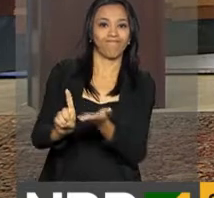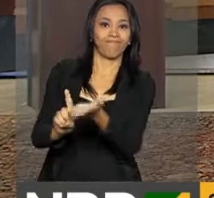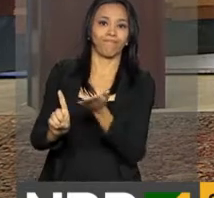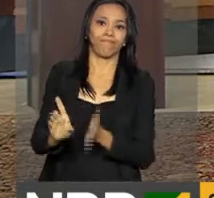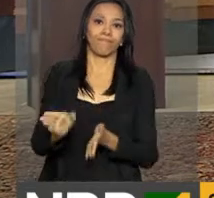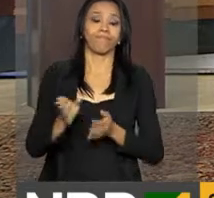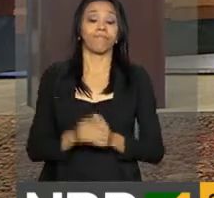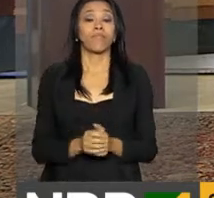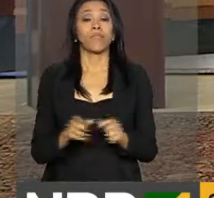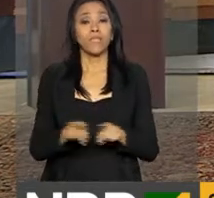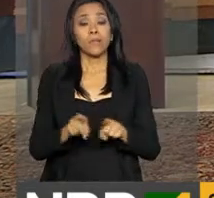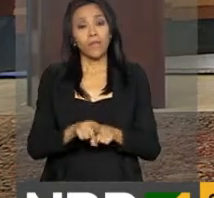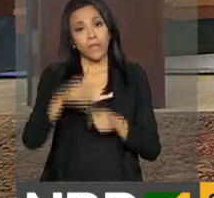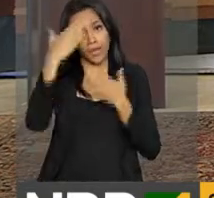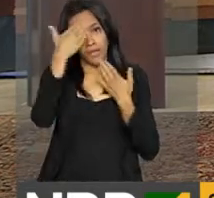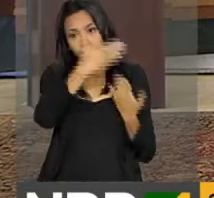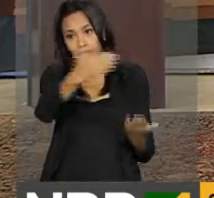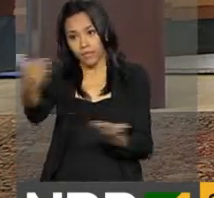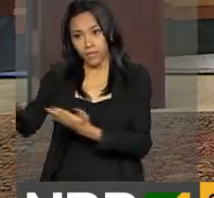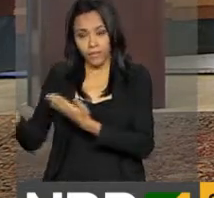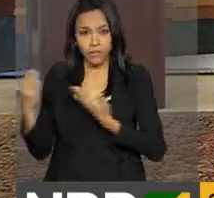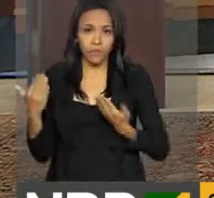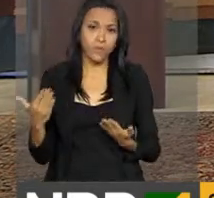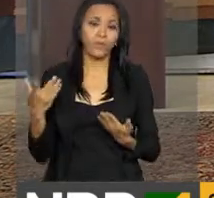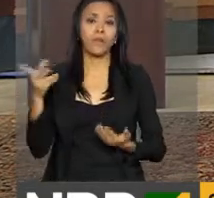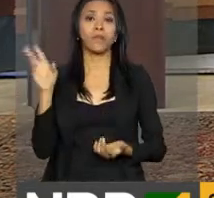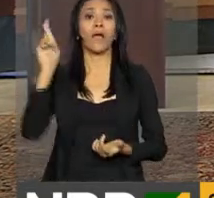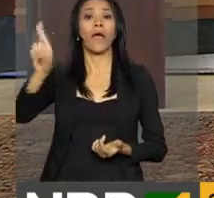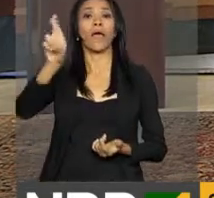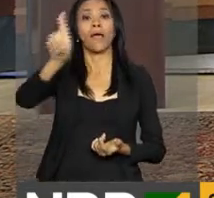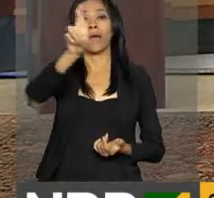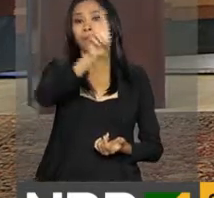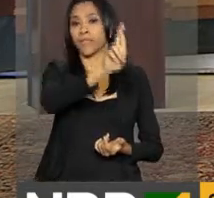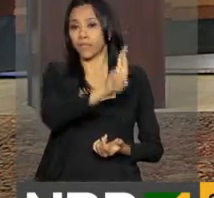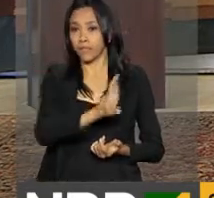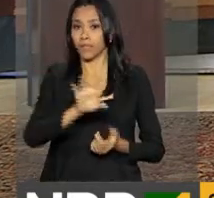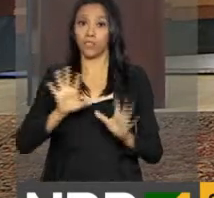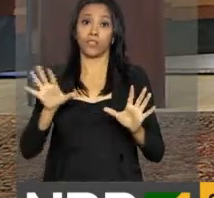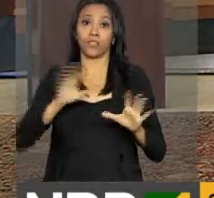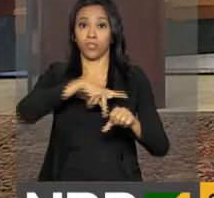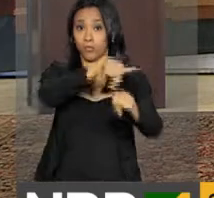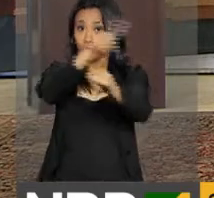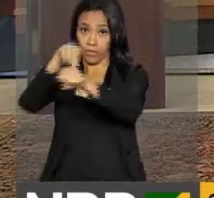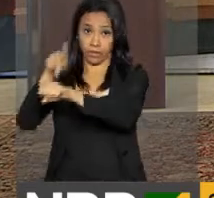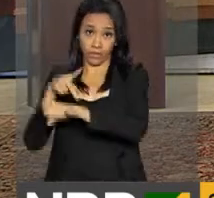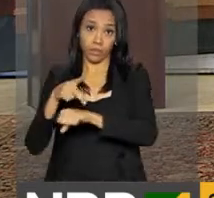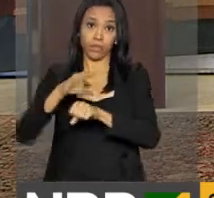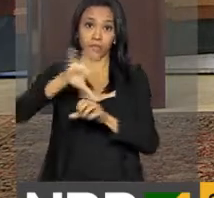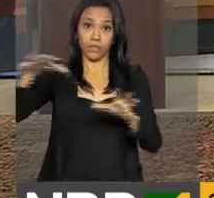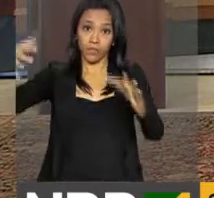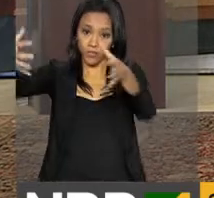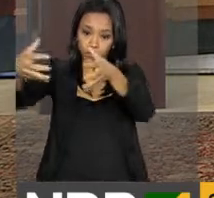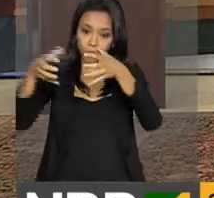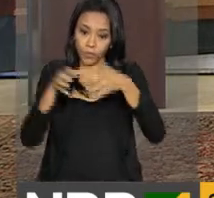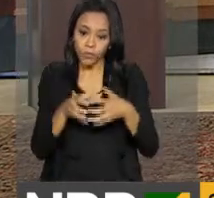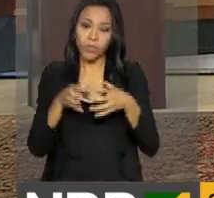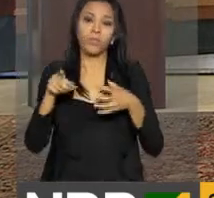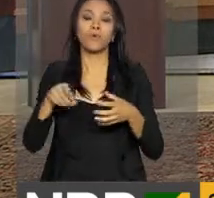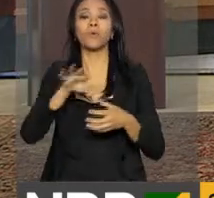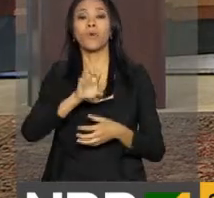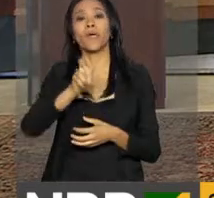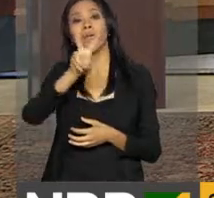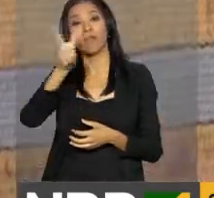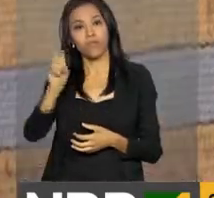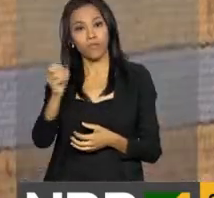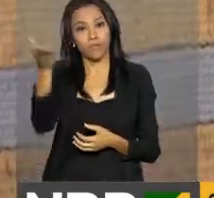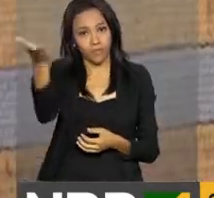E agradeço igualmente aos estados, aos representantes dos estados associados, muito particularmente ao presidente Evo Morales,